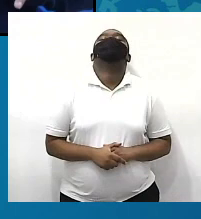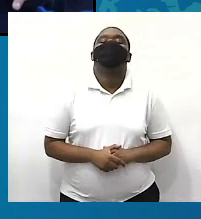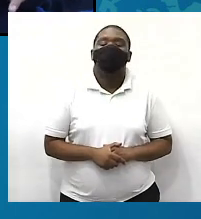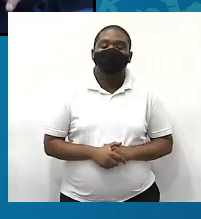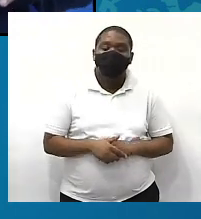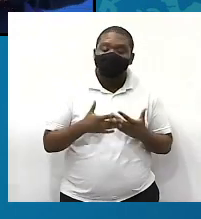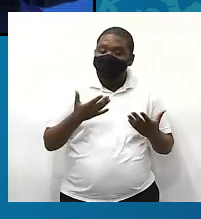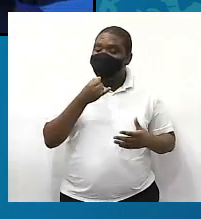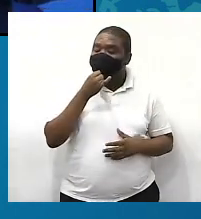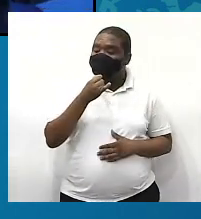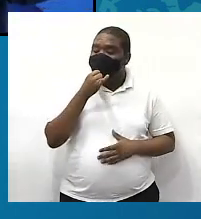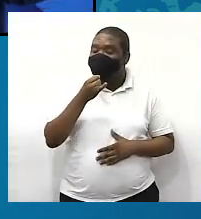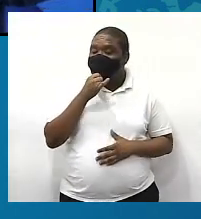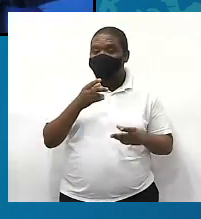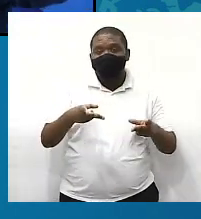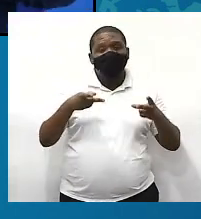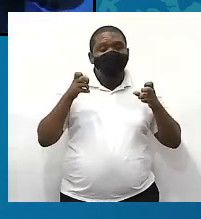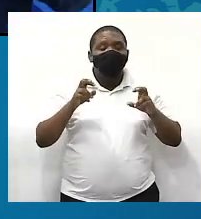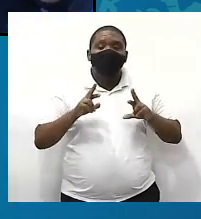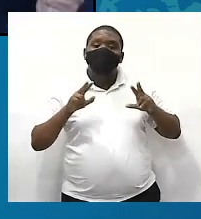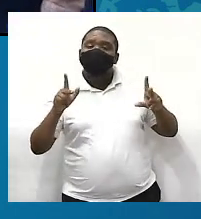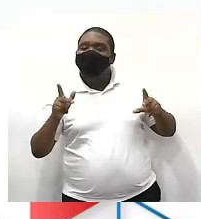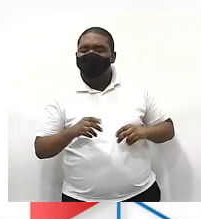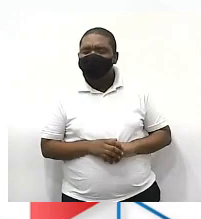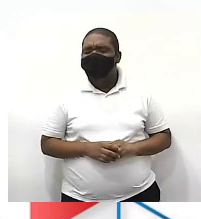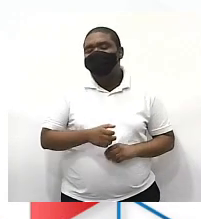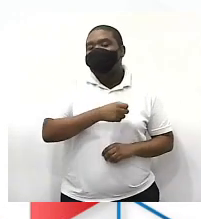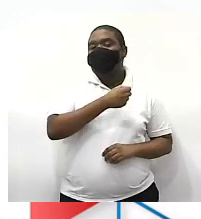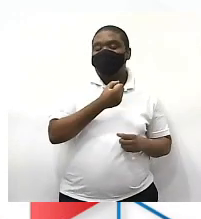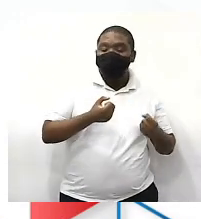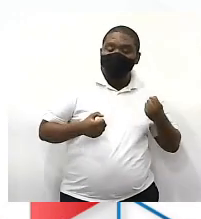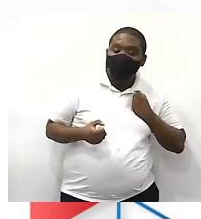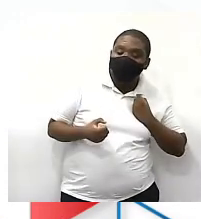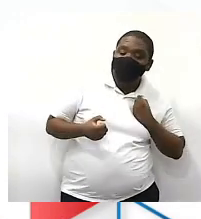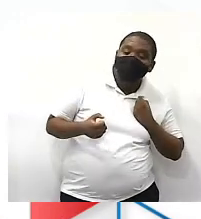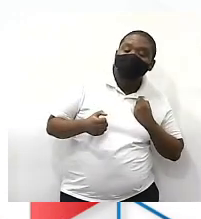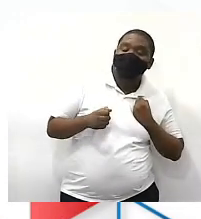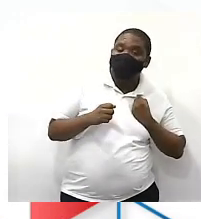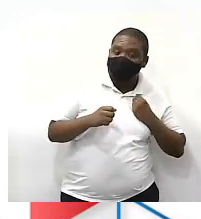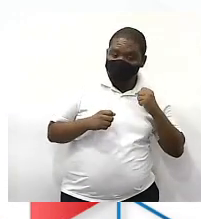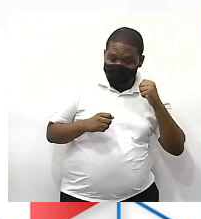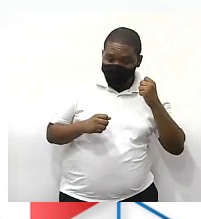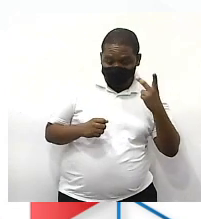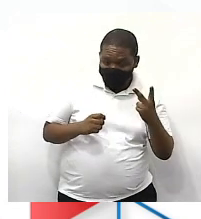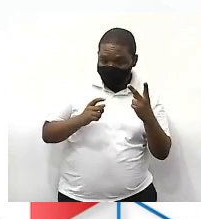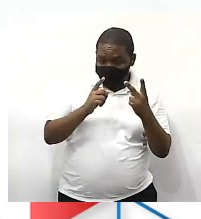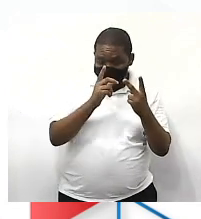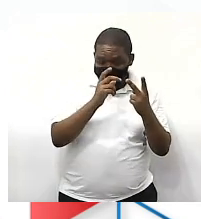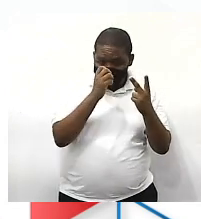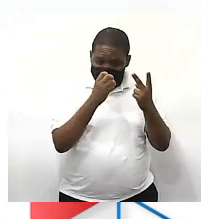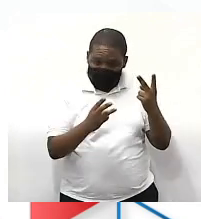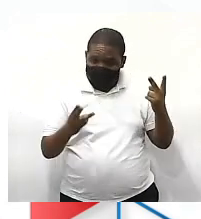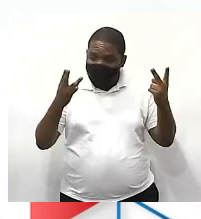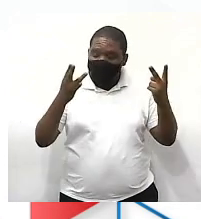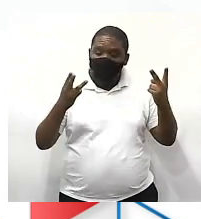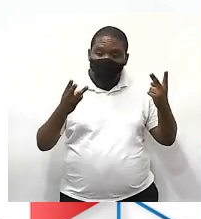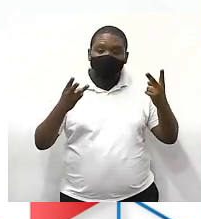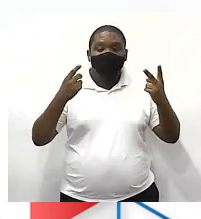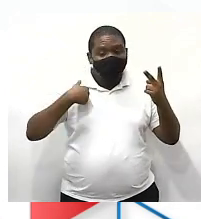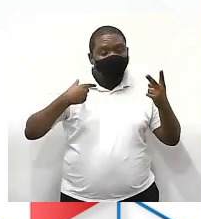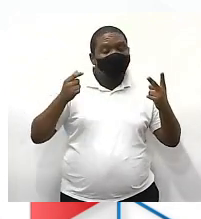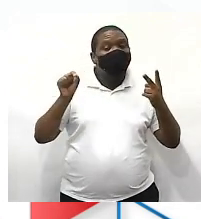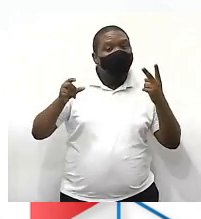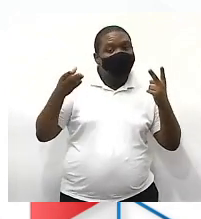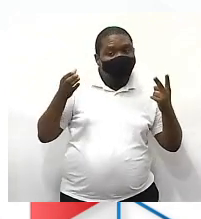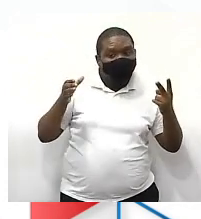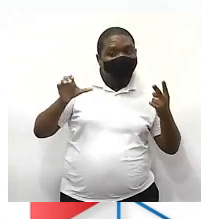Quando eu pego a diferença de uma unidade para a unidade posterior, eu estou adicionando.